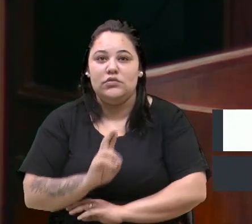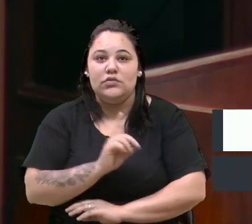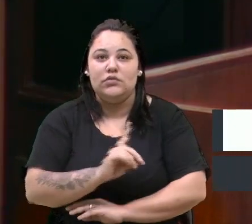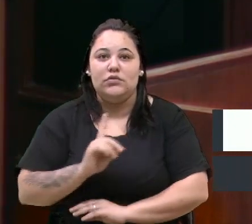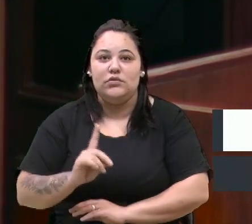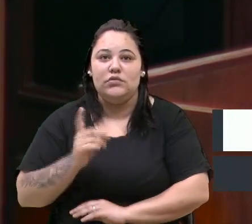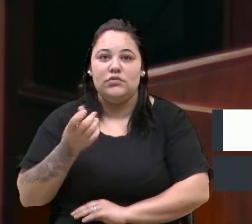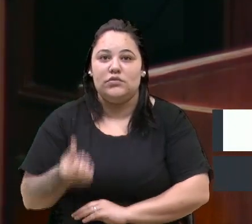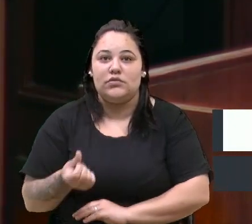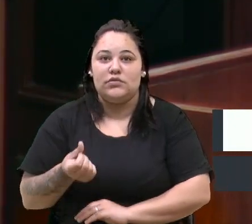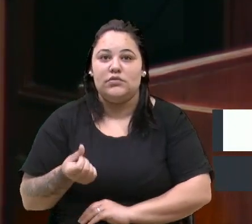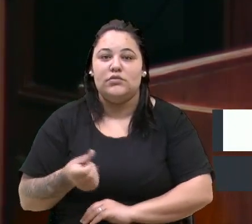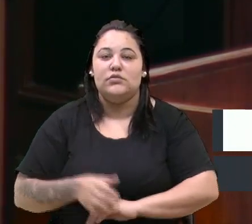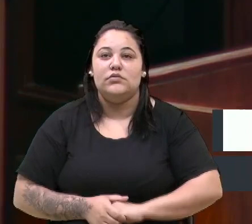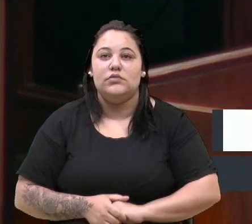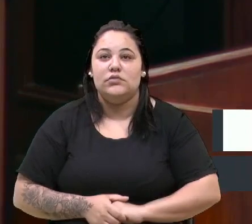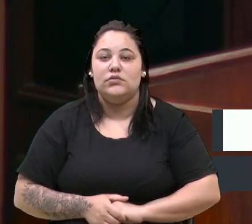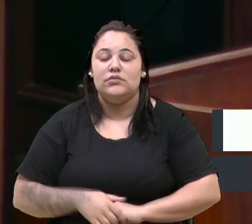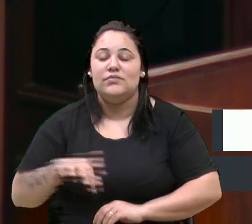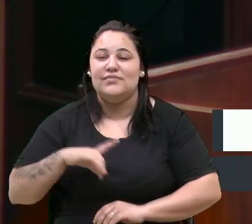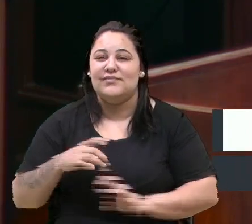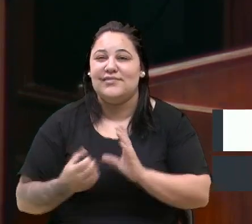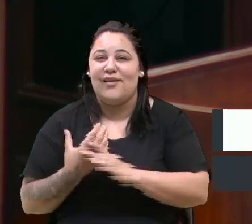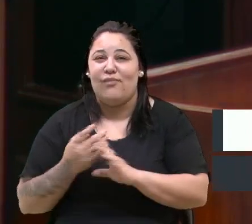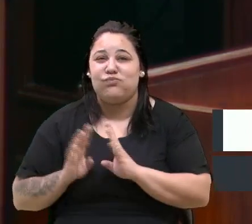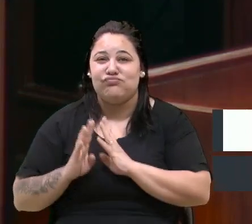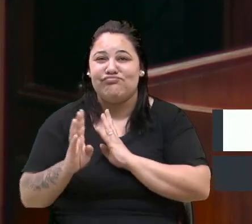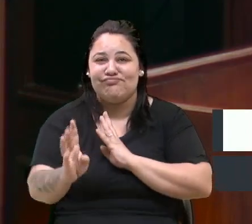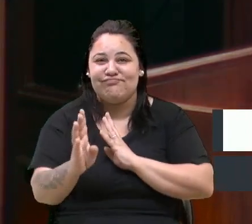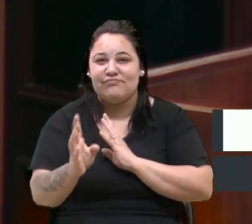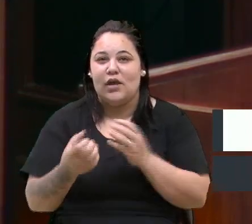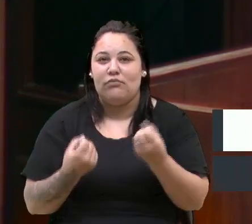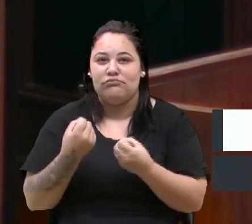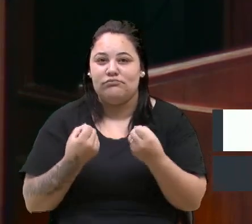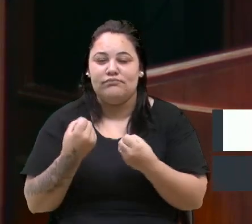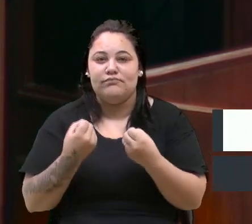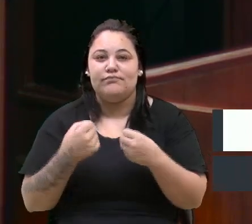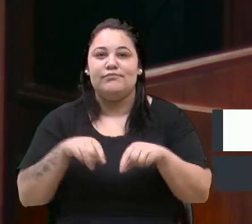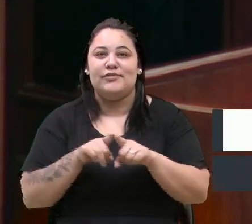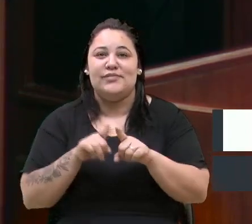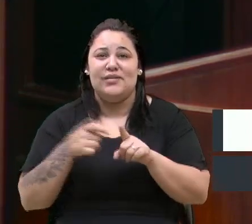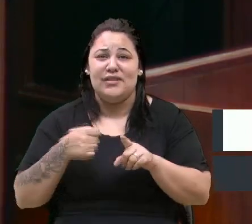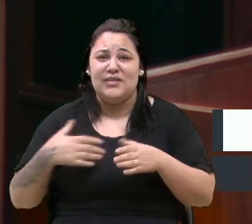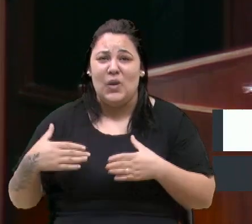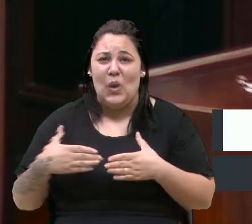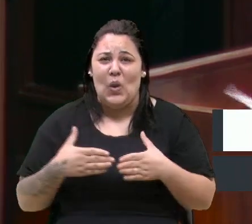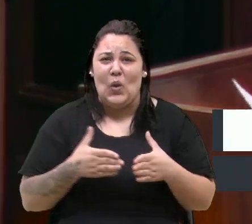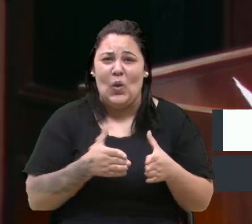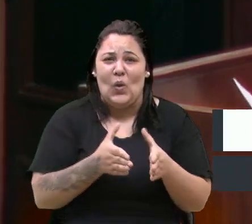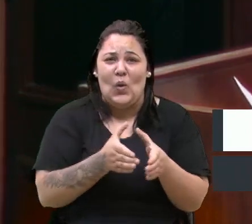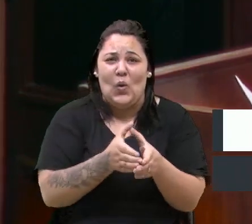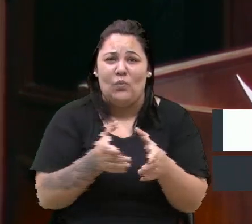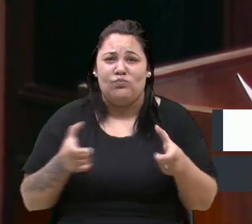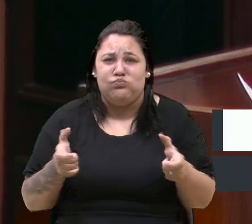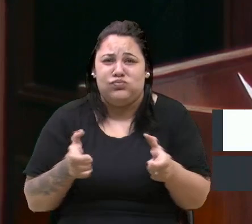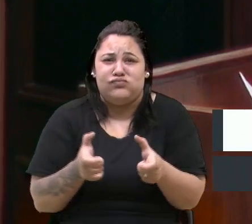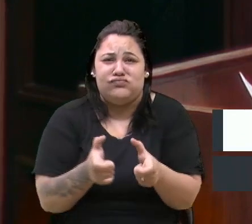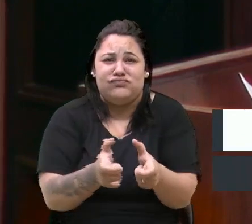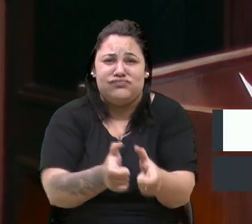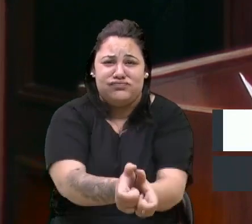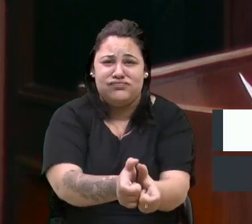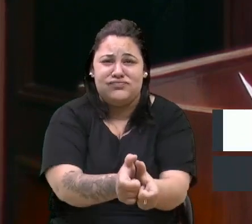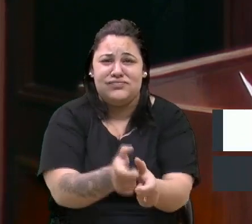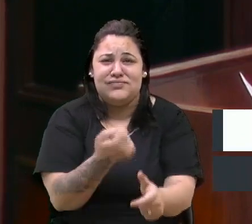ali, forma-se uma fila grande de carros, aonde tem que afunilar ali, um afunilamento, aonde tem que